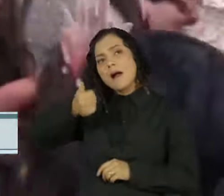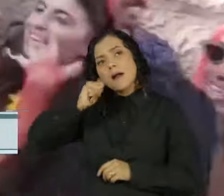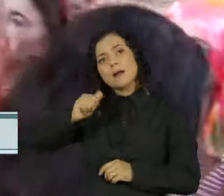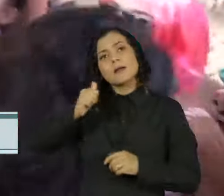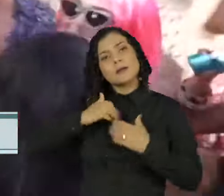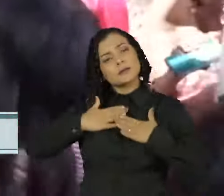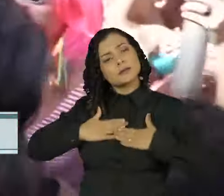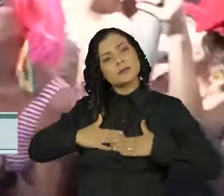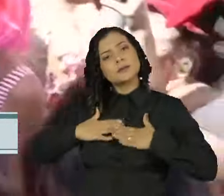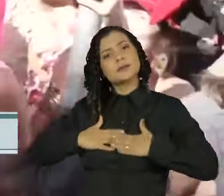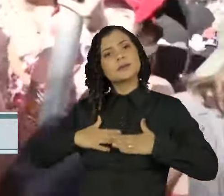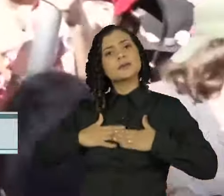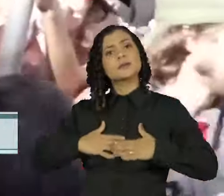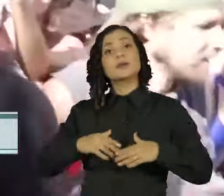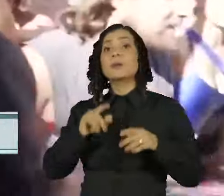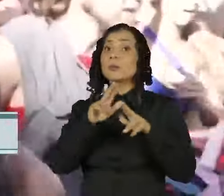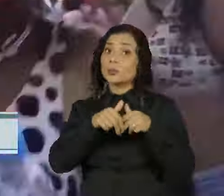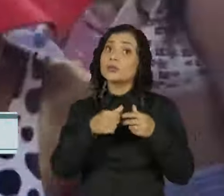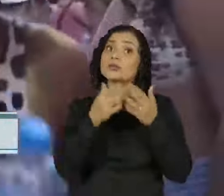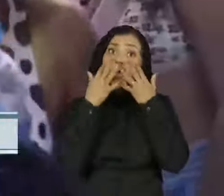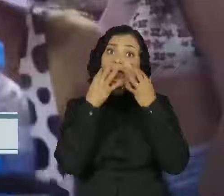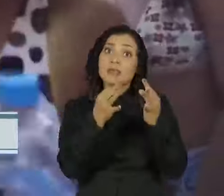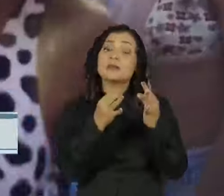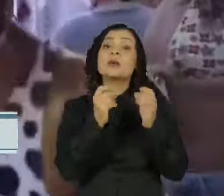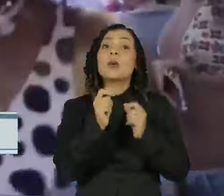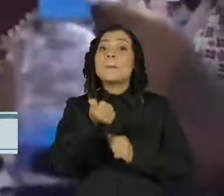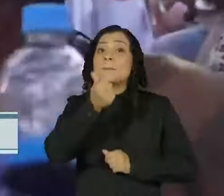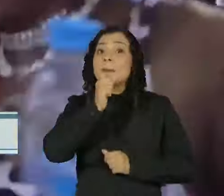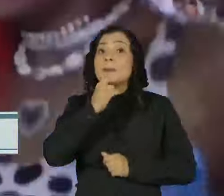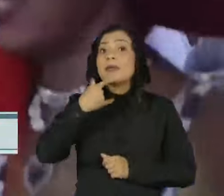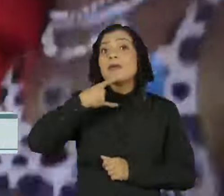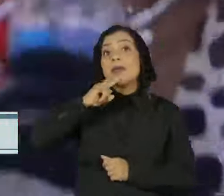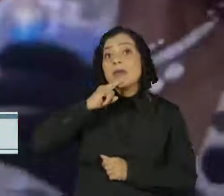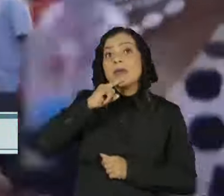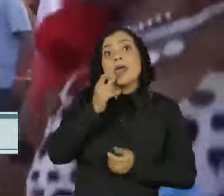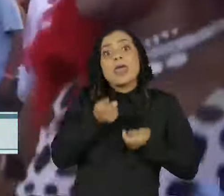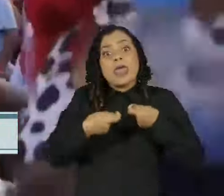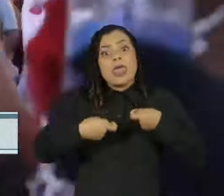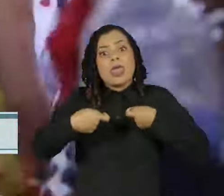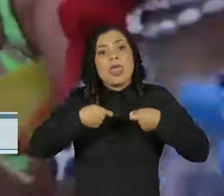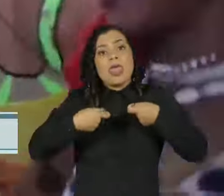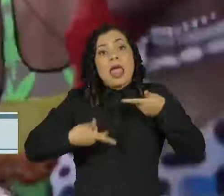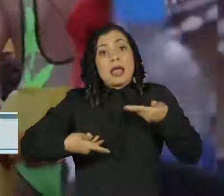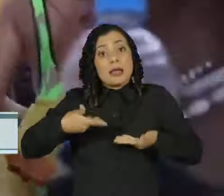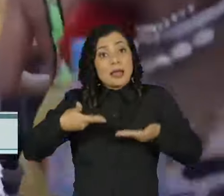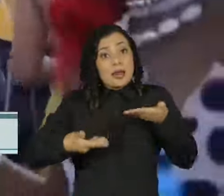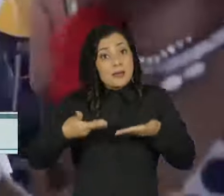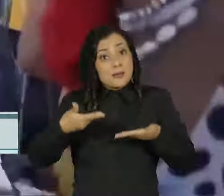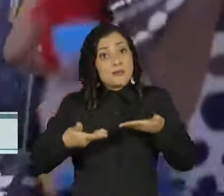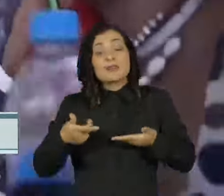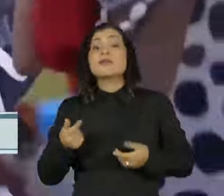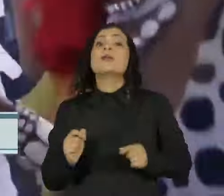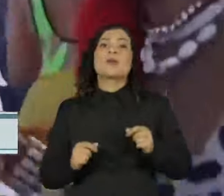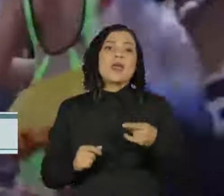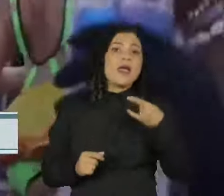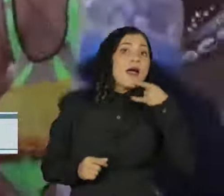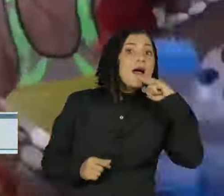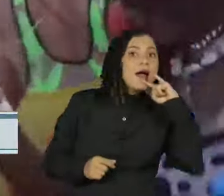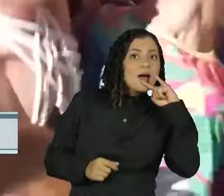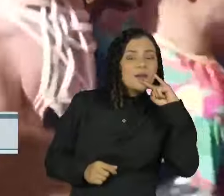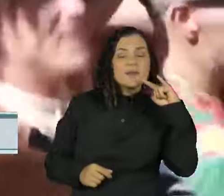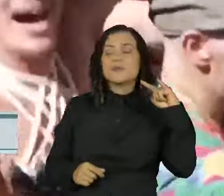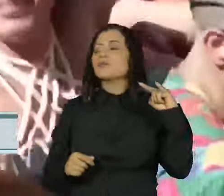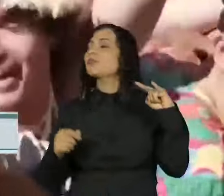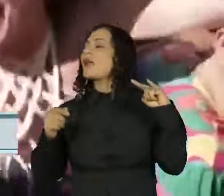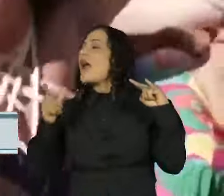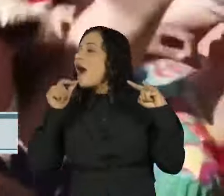que seguir o slogan "beba com moderação". Comer bem e alternar um copo de álcool com um de água também garantem um dia